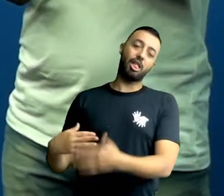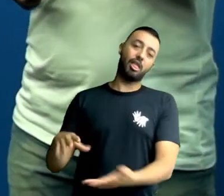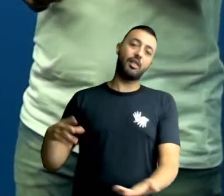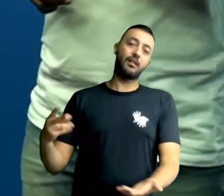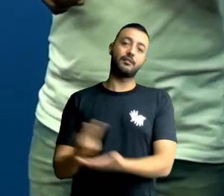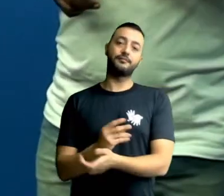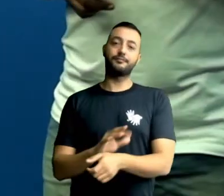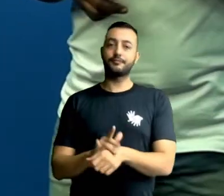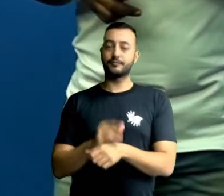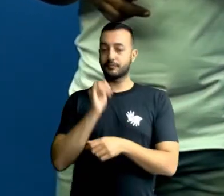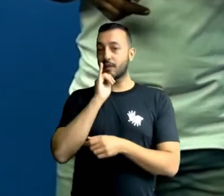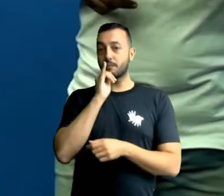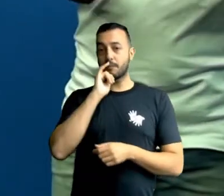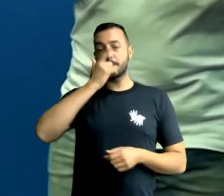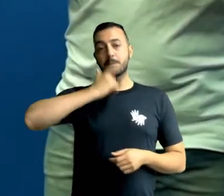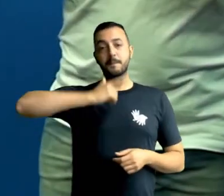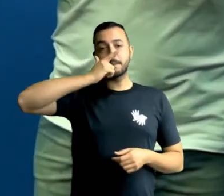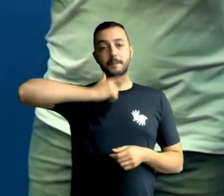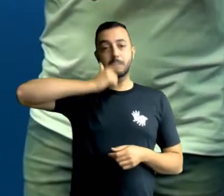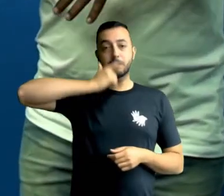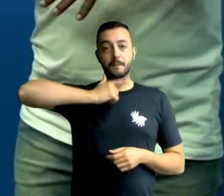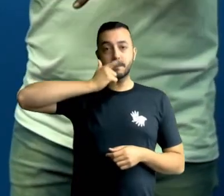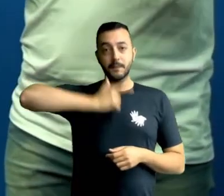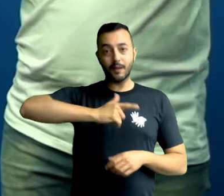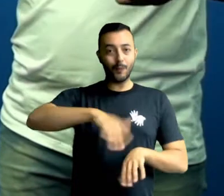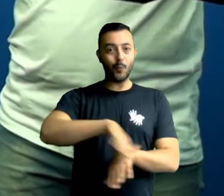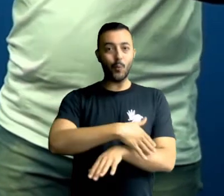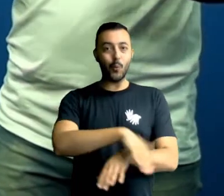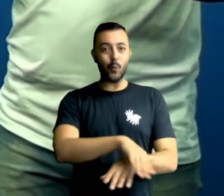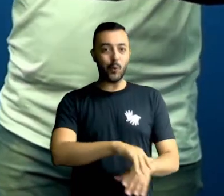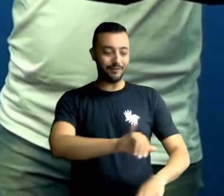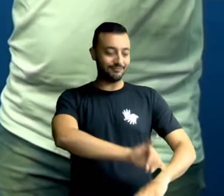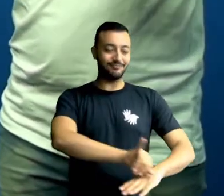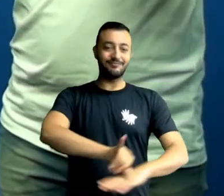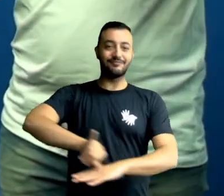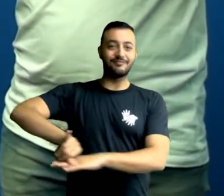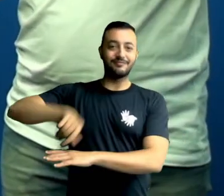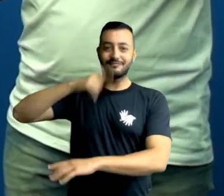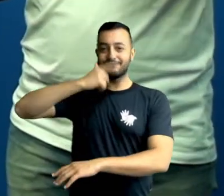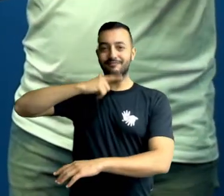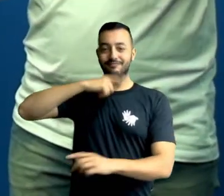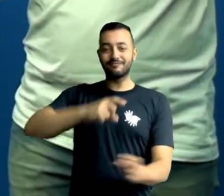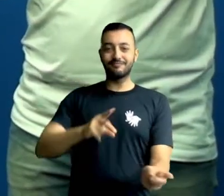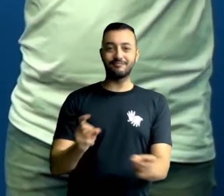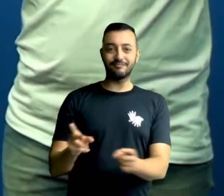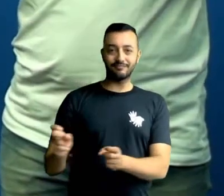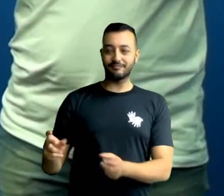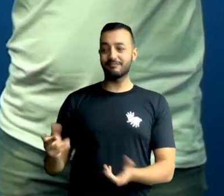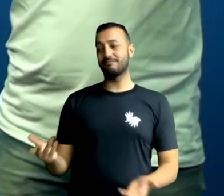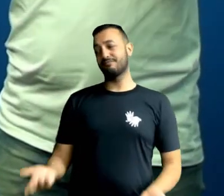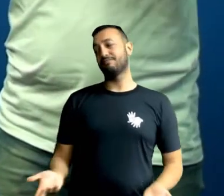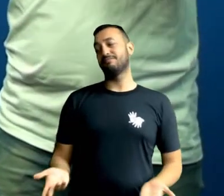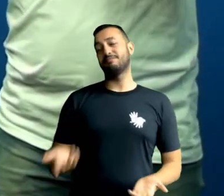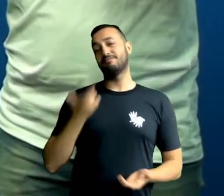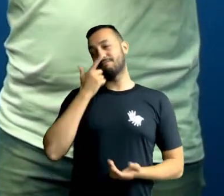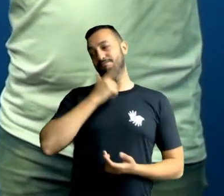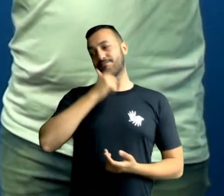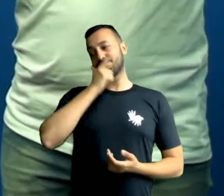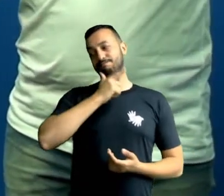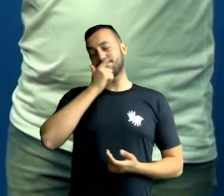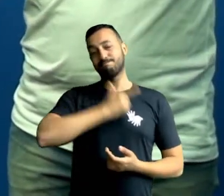exemplo, venda de queijos em bancos na rua, na temperatura ambiente, aquele queijo na